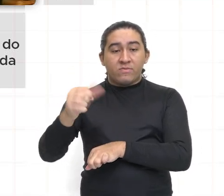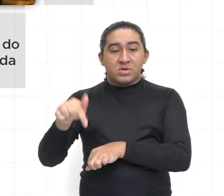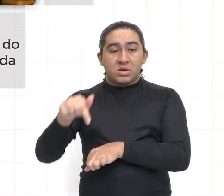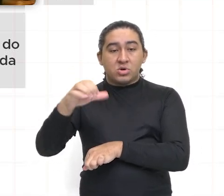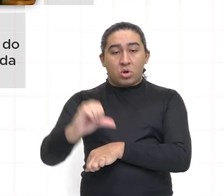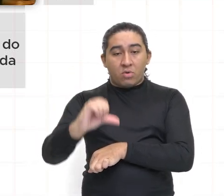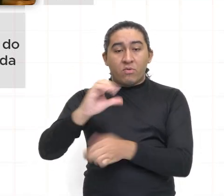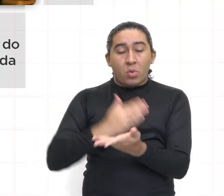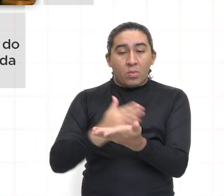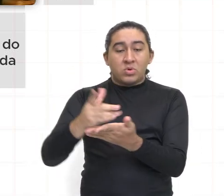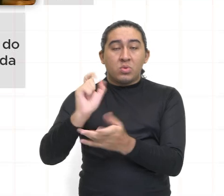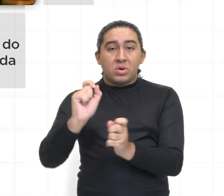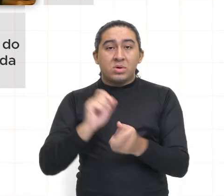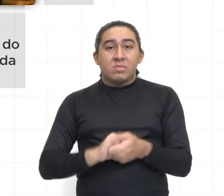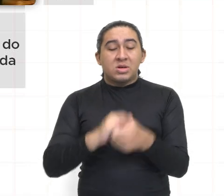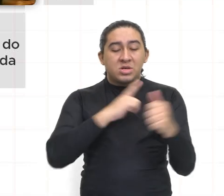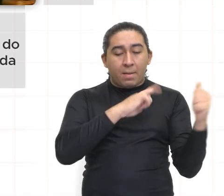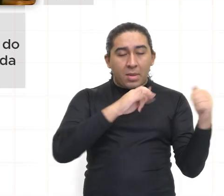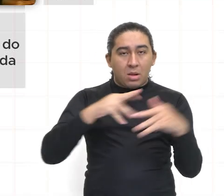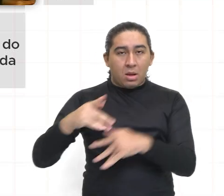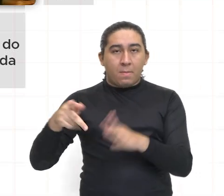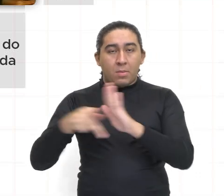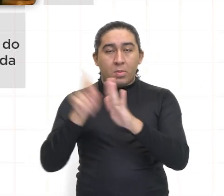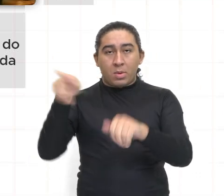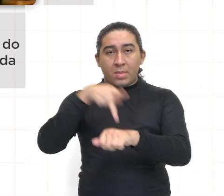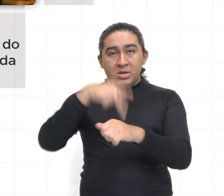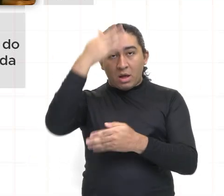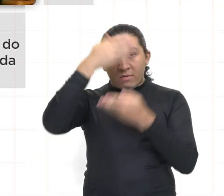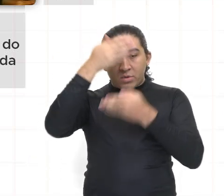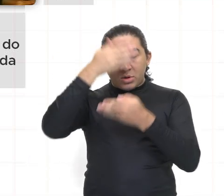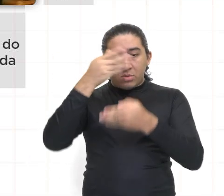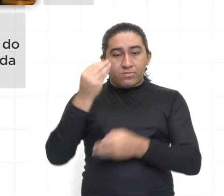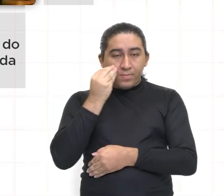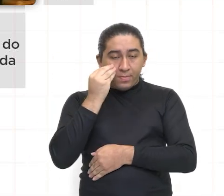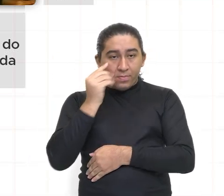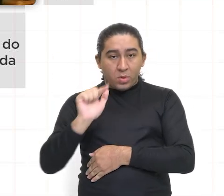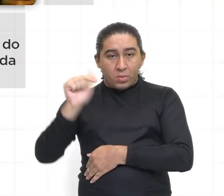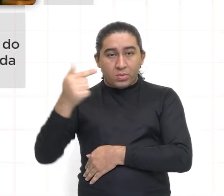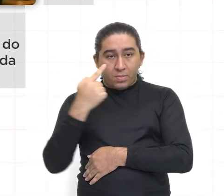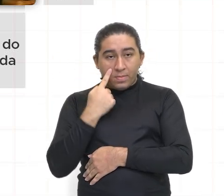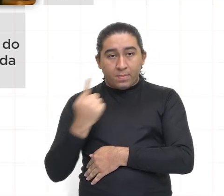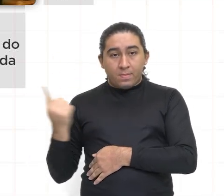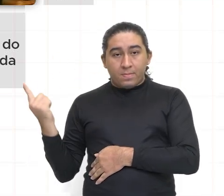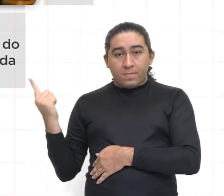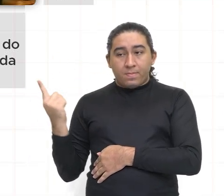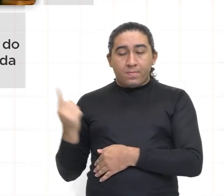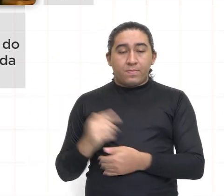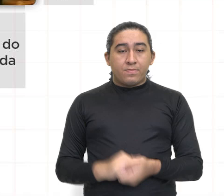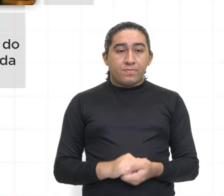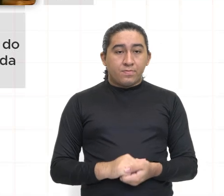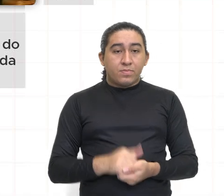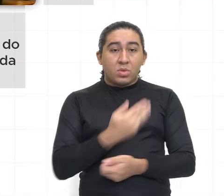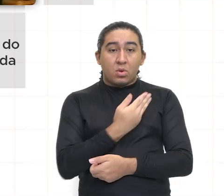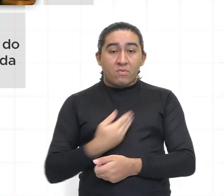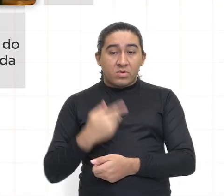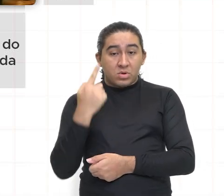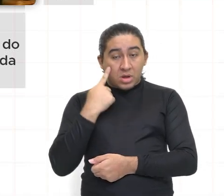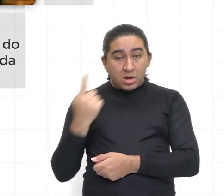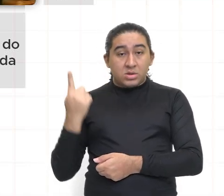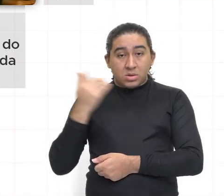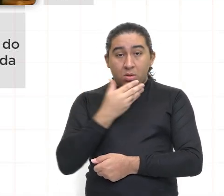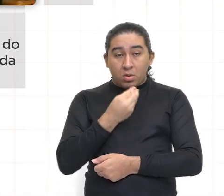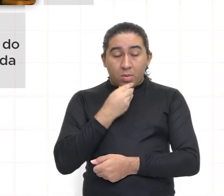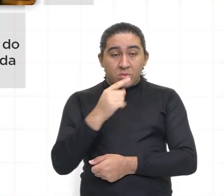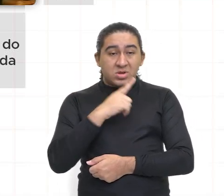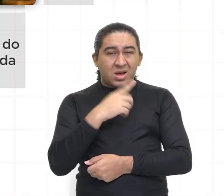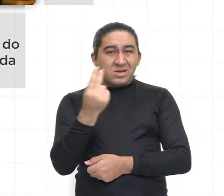1979 houve a chamada invasão do Afeganistão, vamos adiante, vamos lá. No governo Brezhnev, os gastos